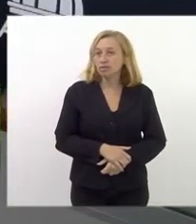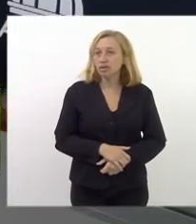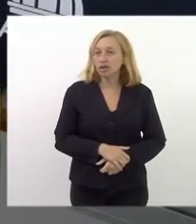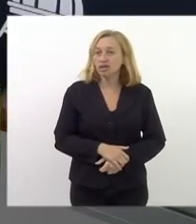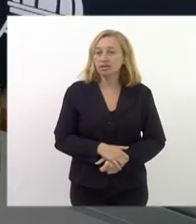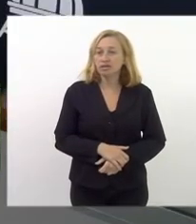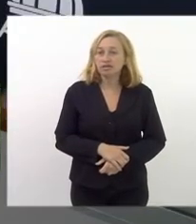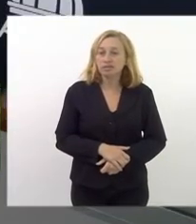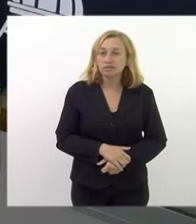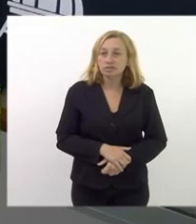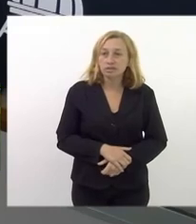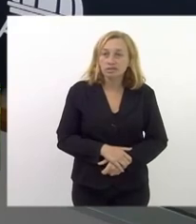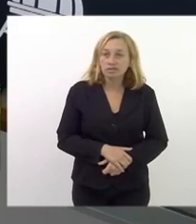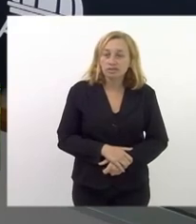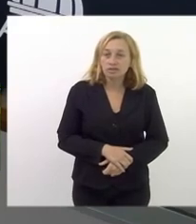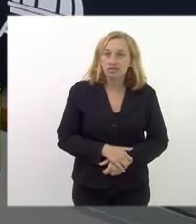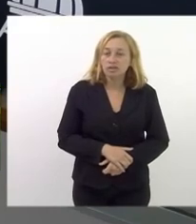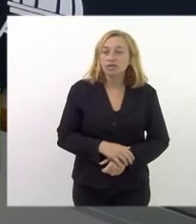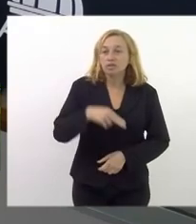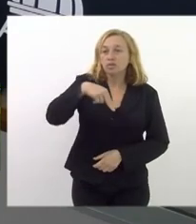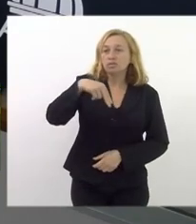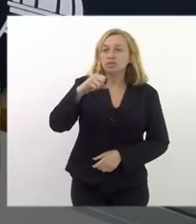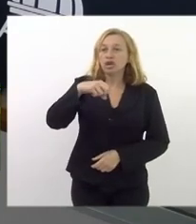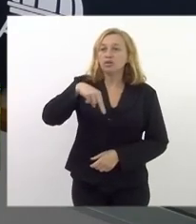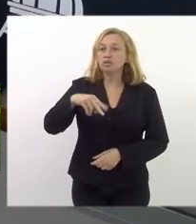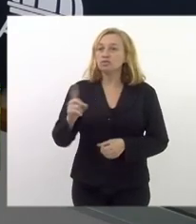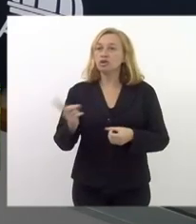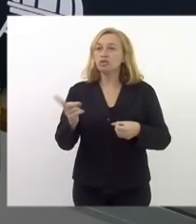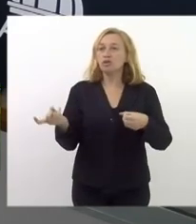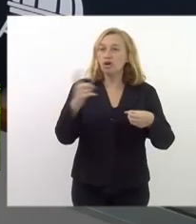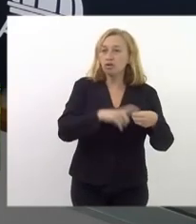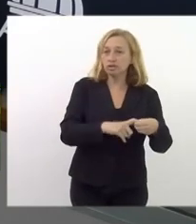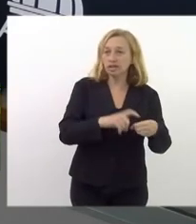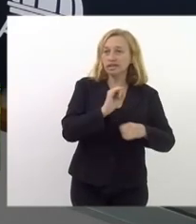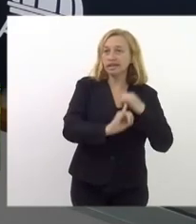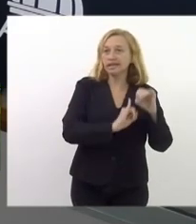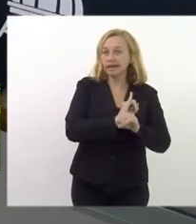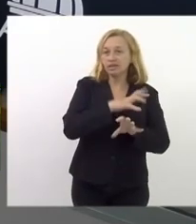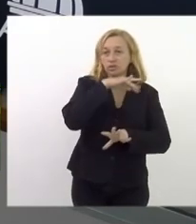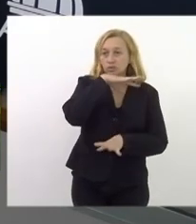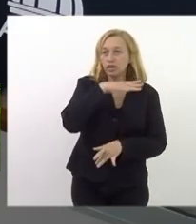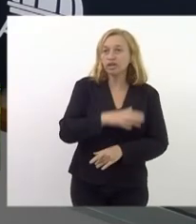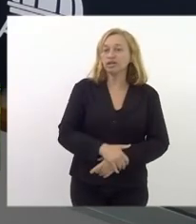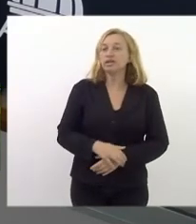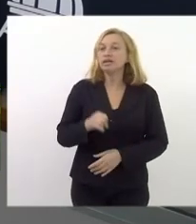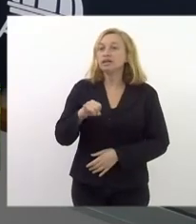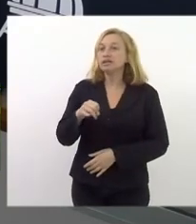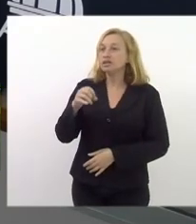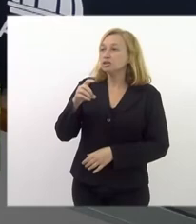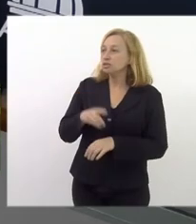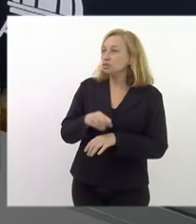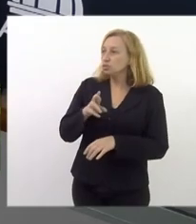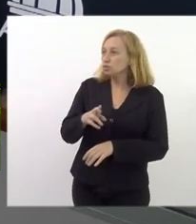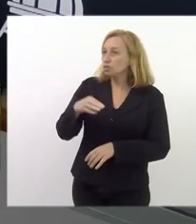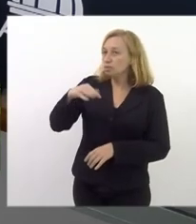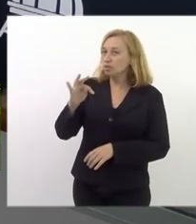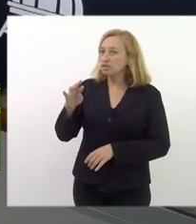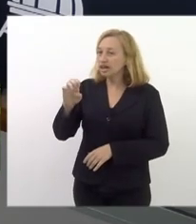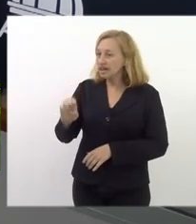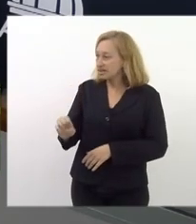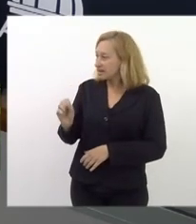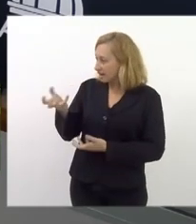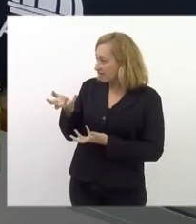Eu pergunto, enquanto o Nelson está fora do ar, já que a gente tem que terminar, se o doutor Montese quer fazer uso da